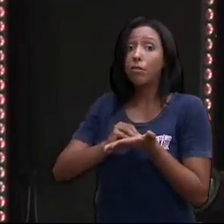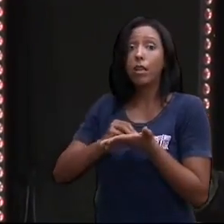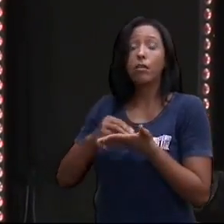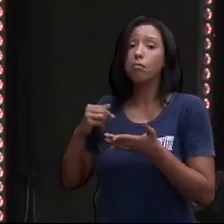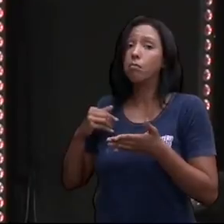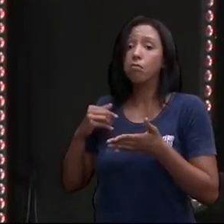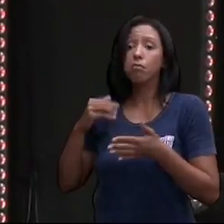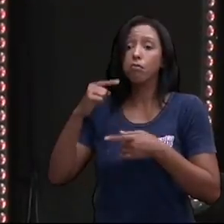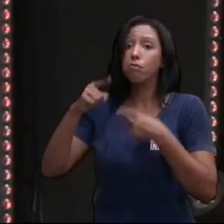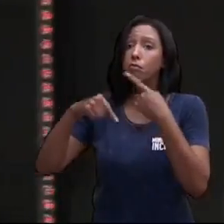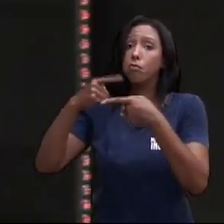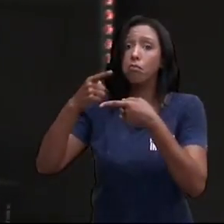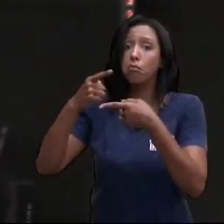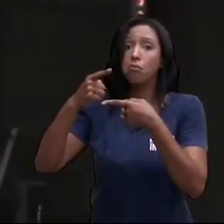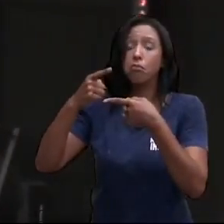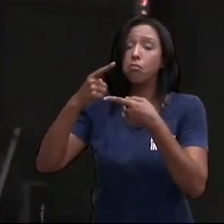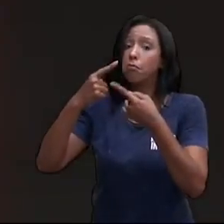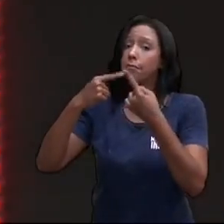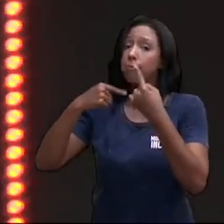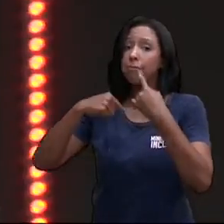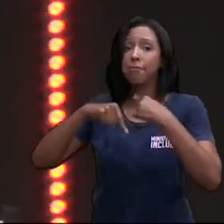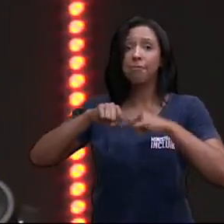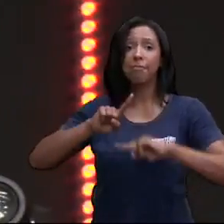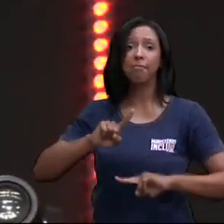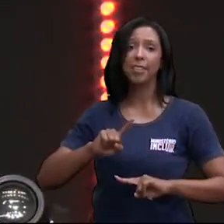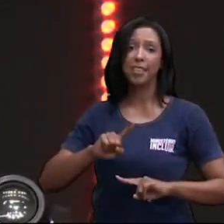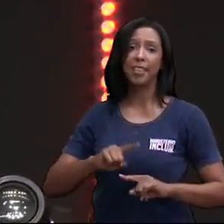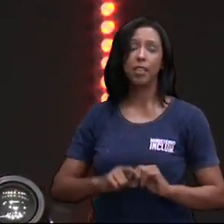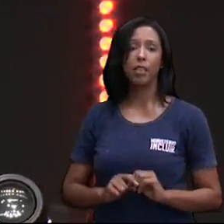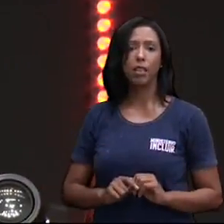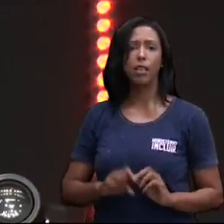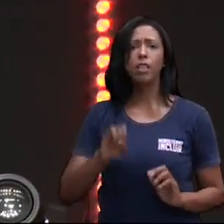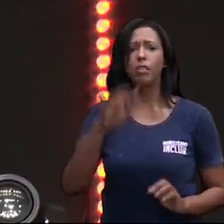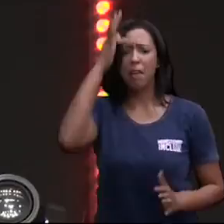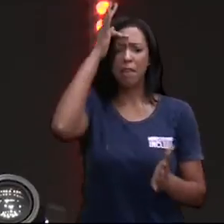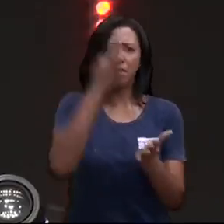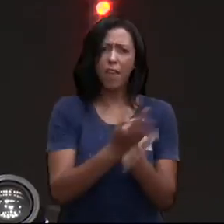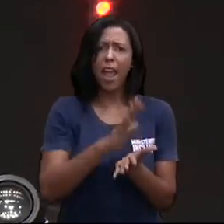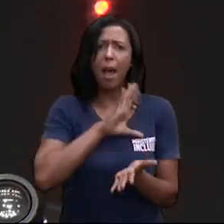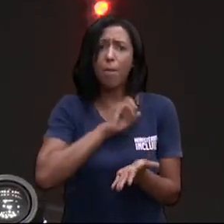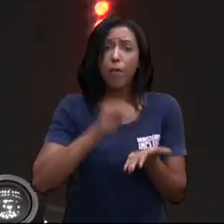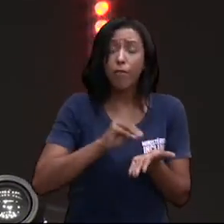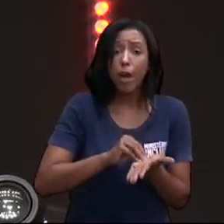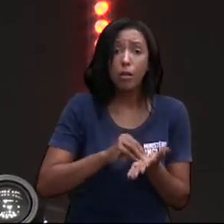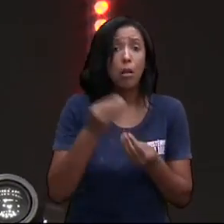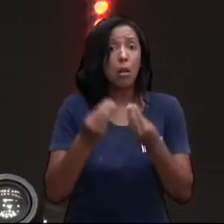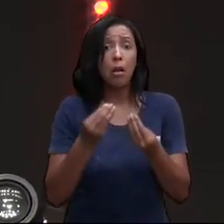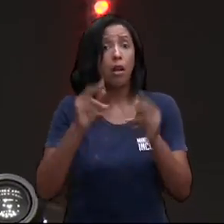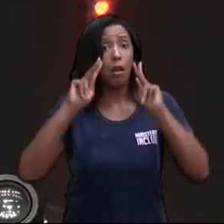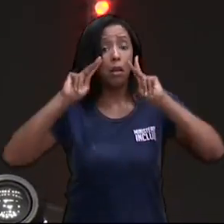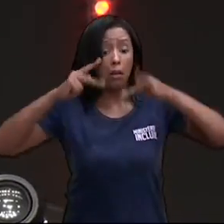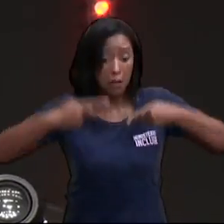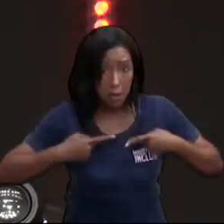amor o ambiente faz a tua fé prosperar quando você tem fé sem amor é pego a ista e é para benefício próprio pé para